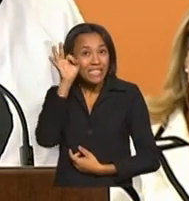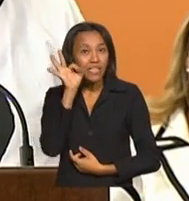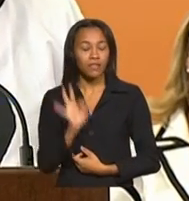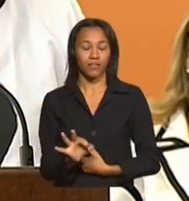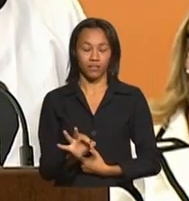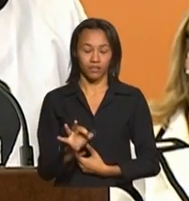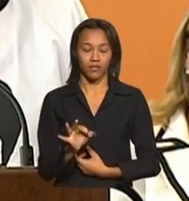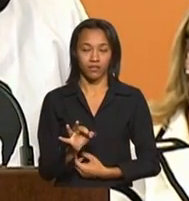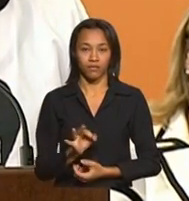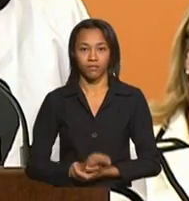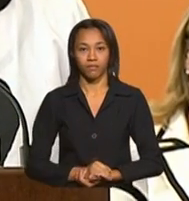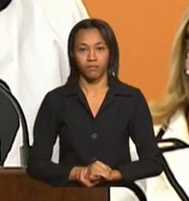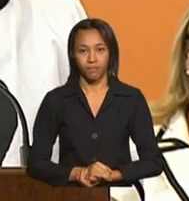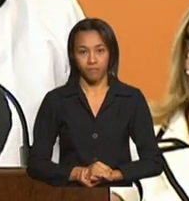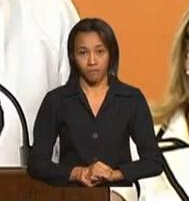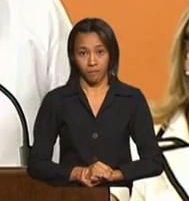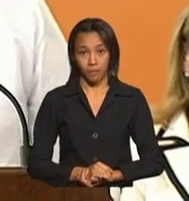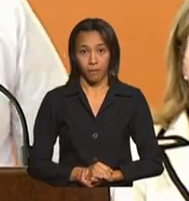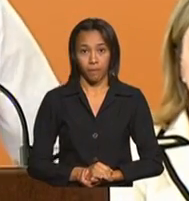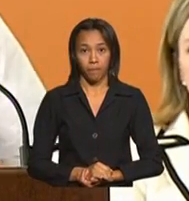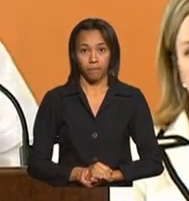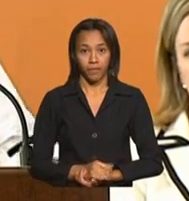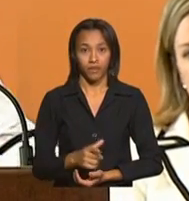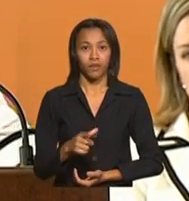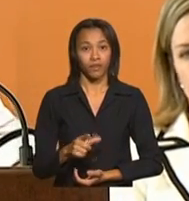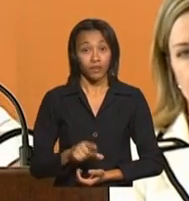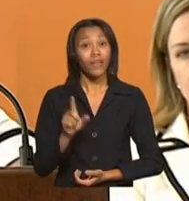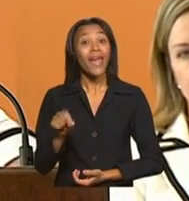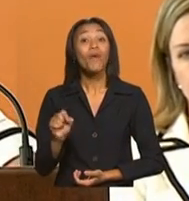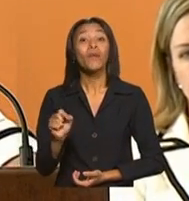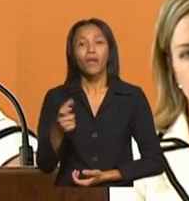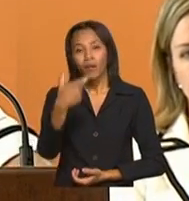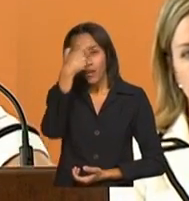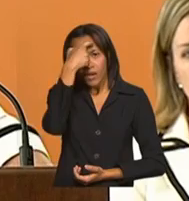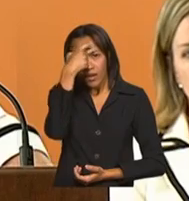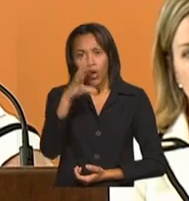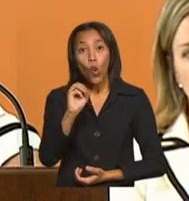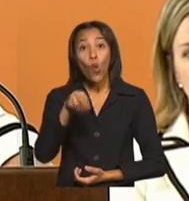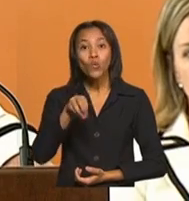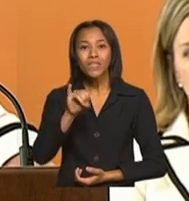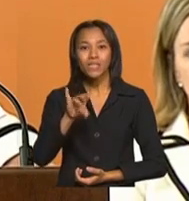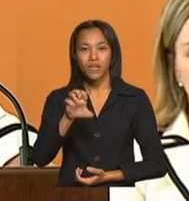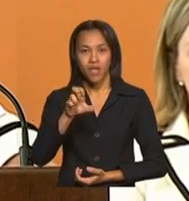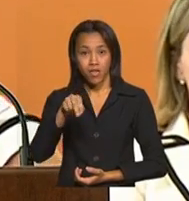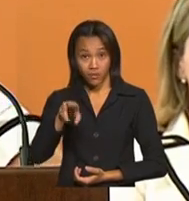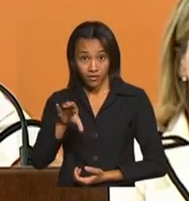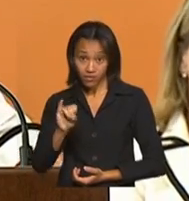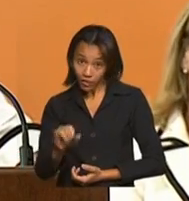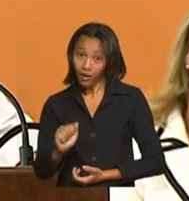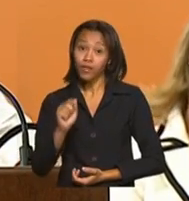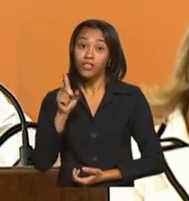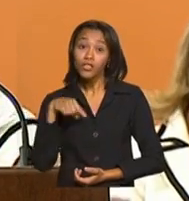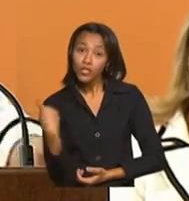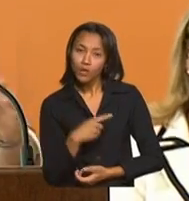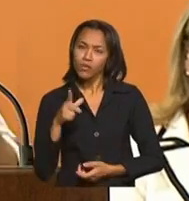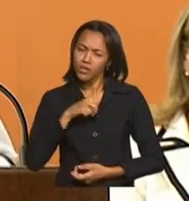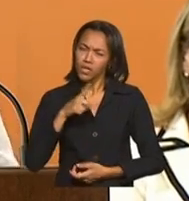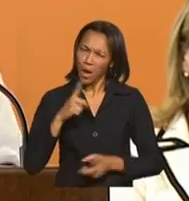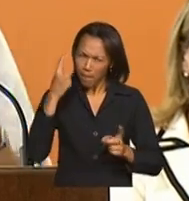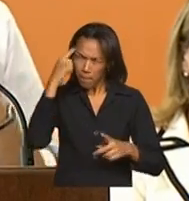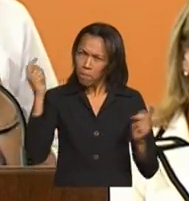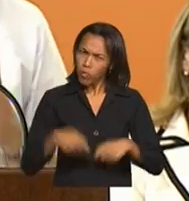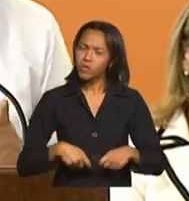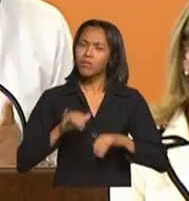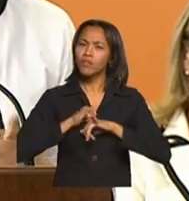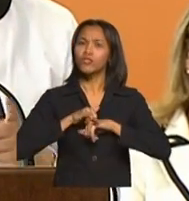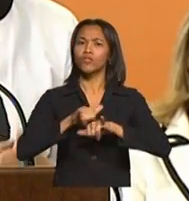que ele tem a ver com a consciência, ele tem a ver com a capacidade de nós divulgarmos isso, tem a